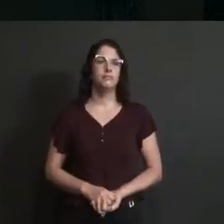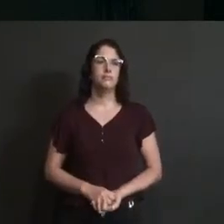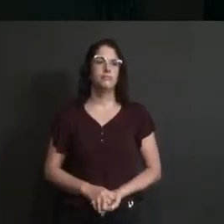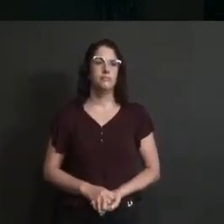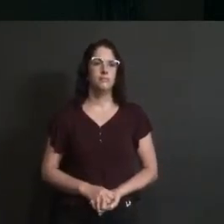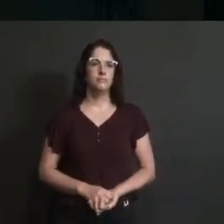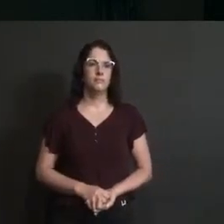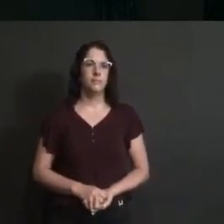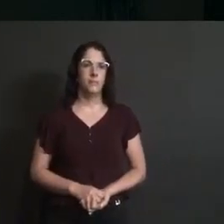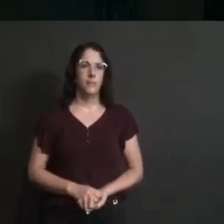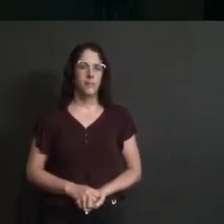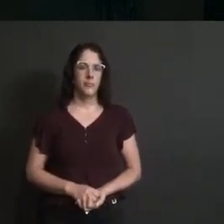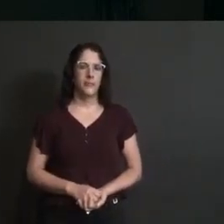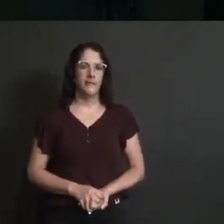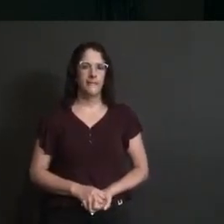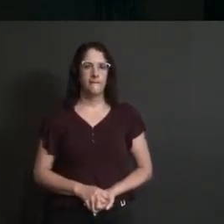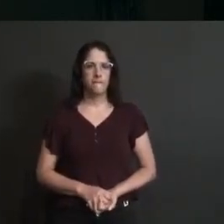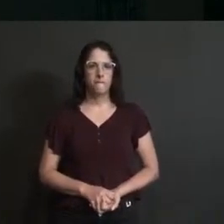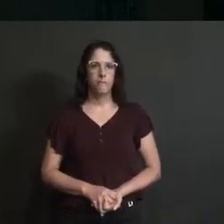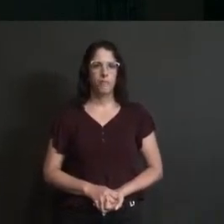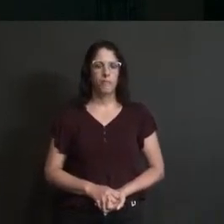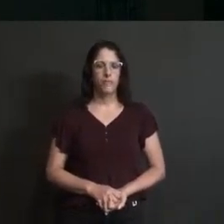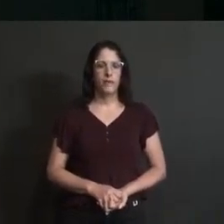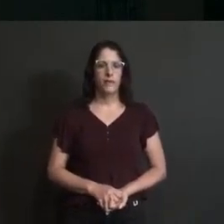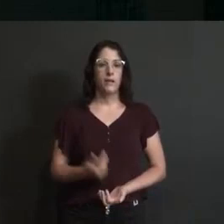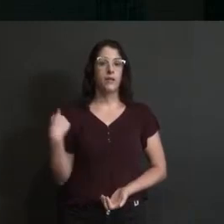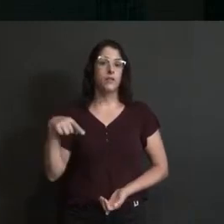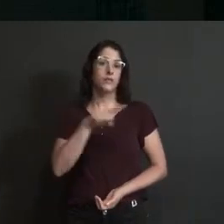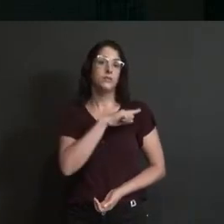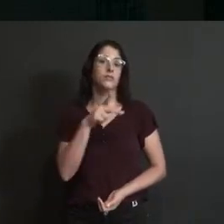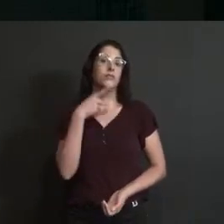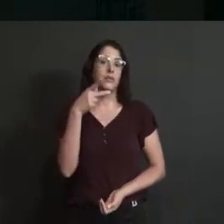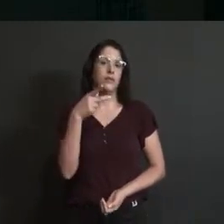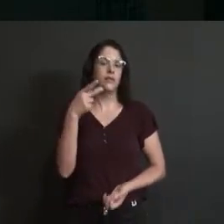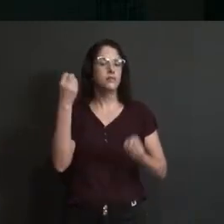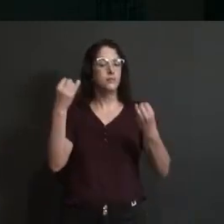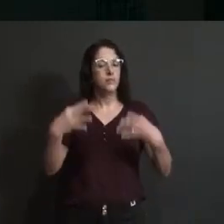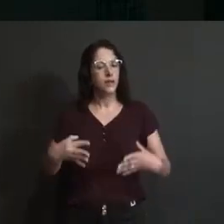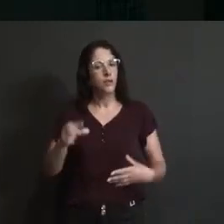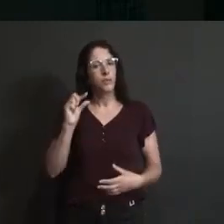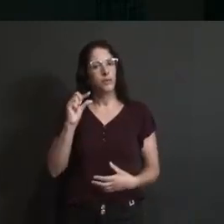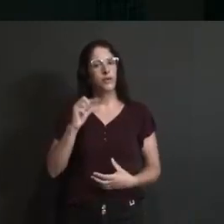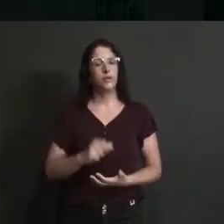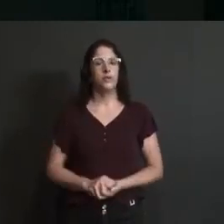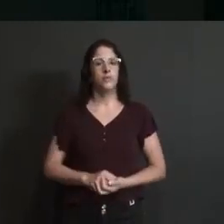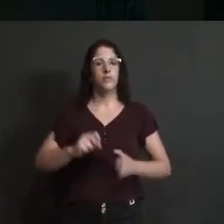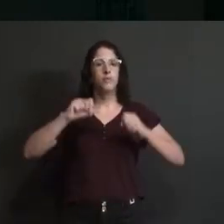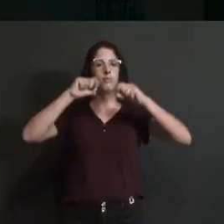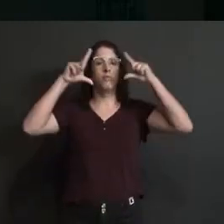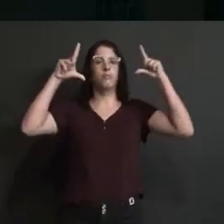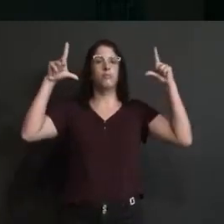Então, hoje à noite nós vamos falar um pouco sobre isso,